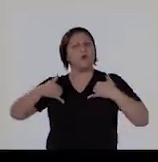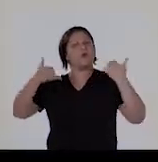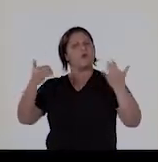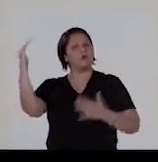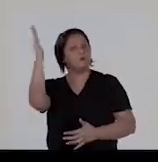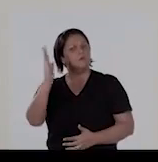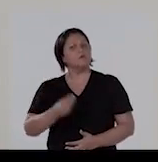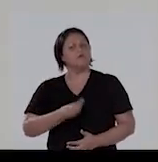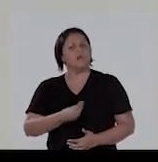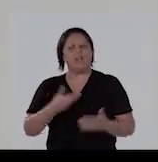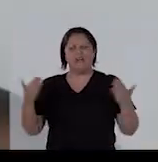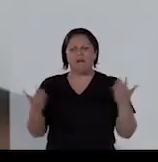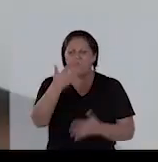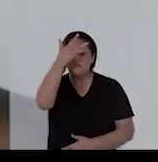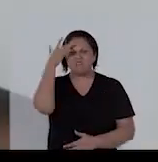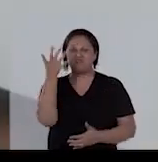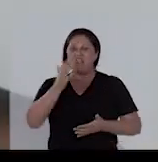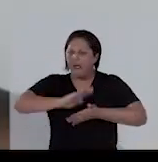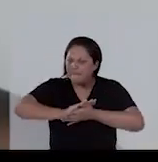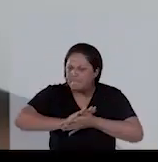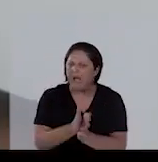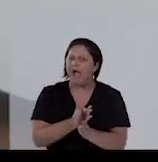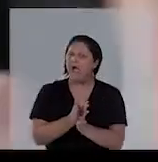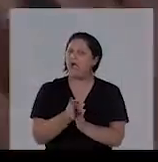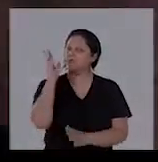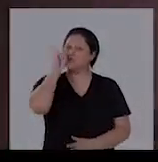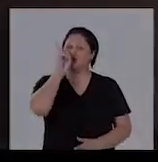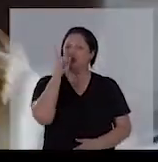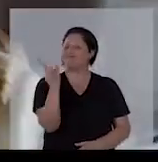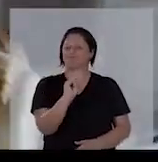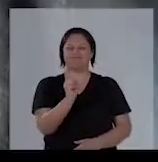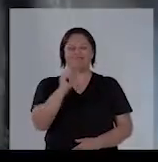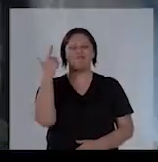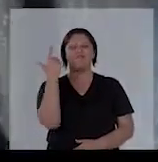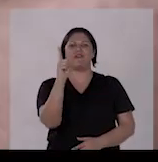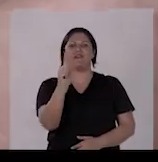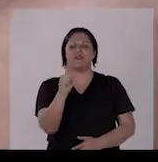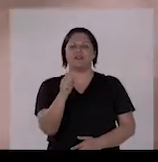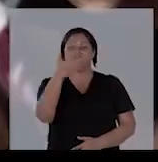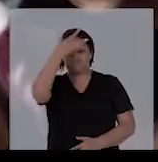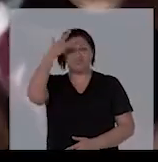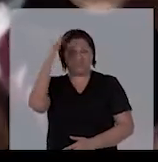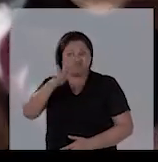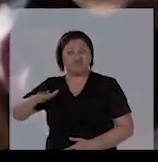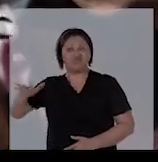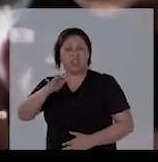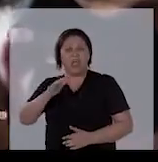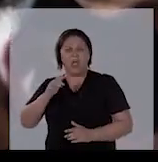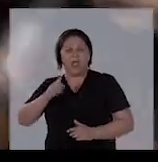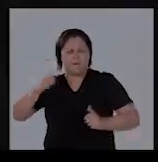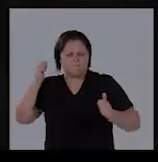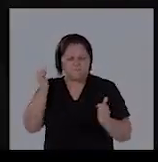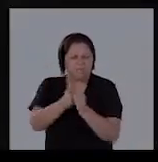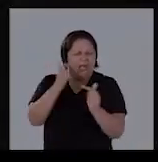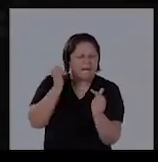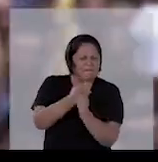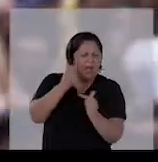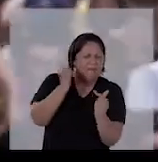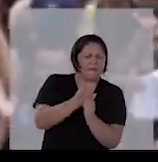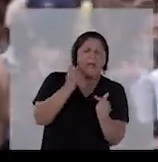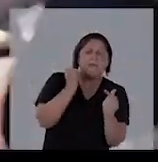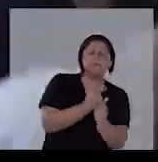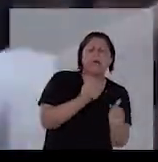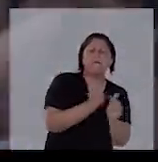empregos e fez um novo andar de cabeça erguida agora tentam apagar essa história não vão conseguir enquanto eles